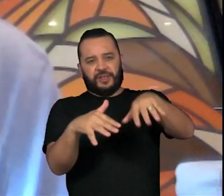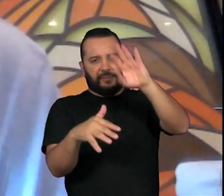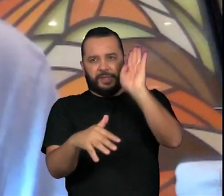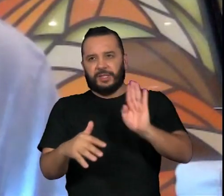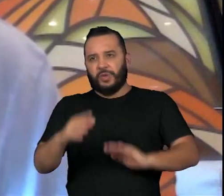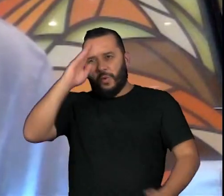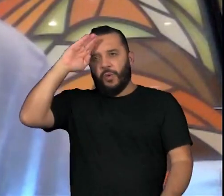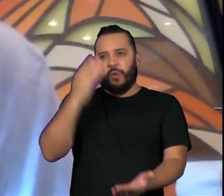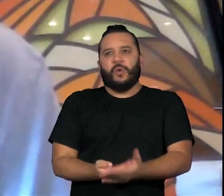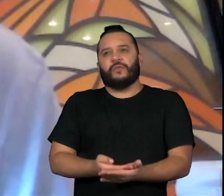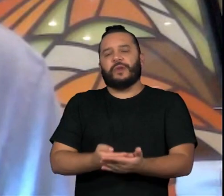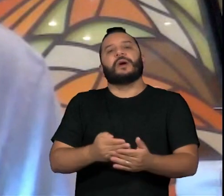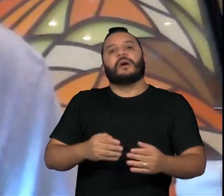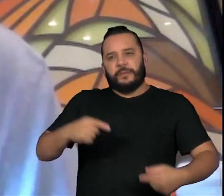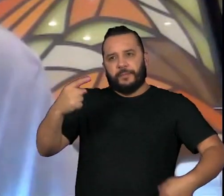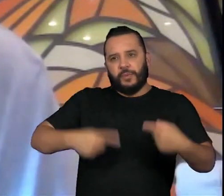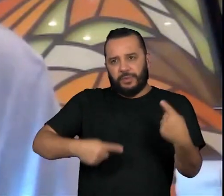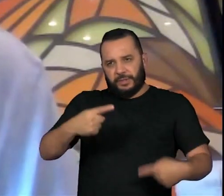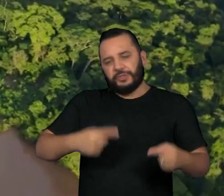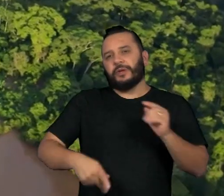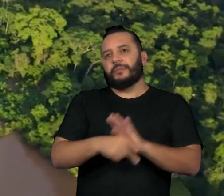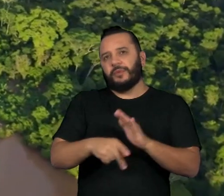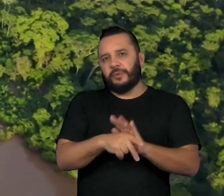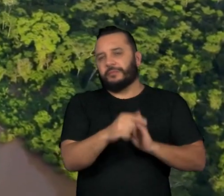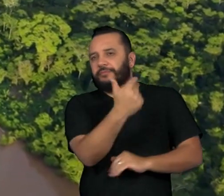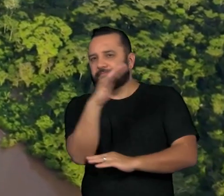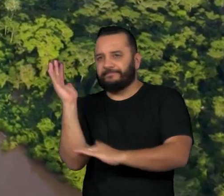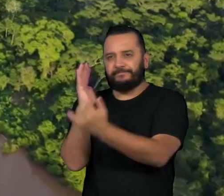suas políticas ambientais e climáticas.